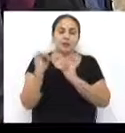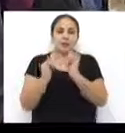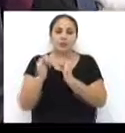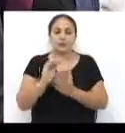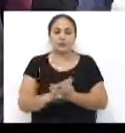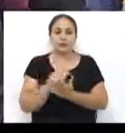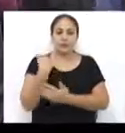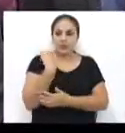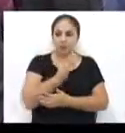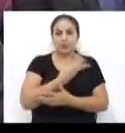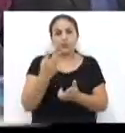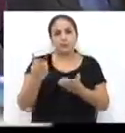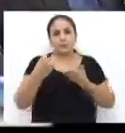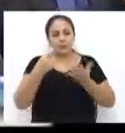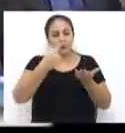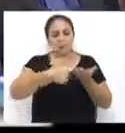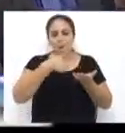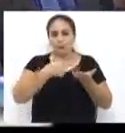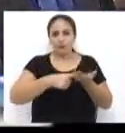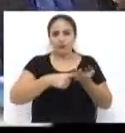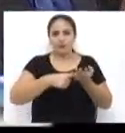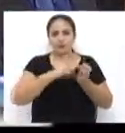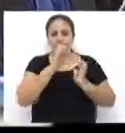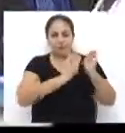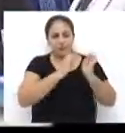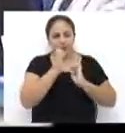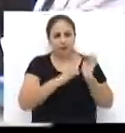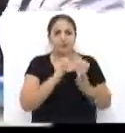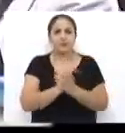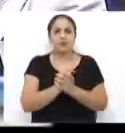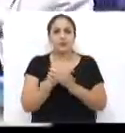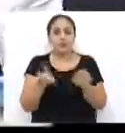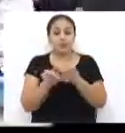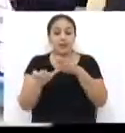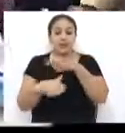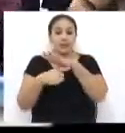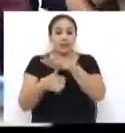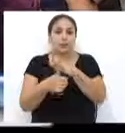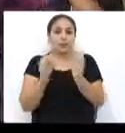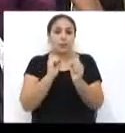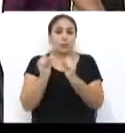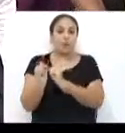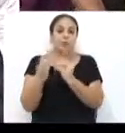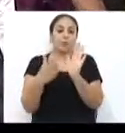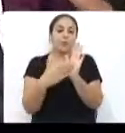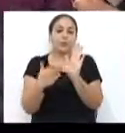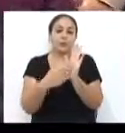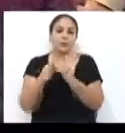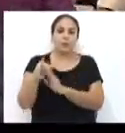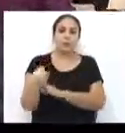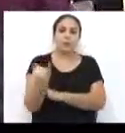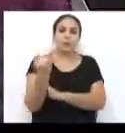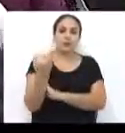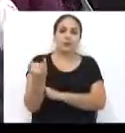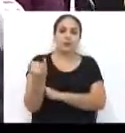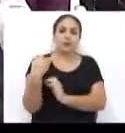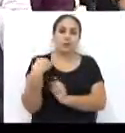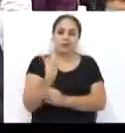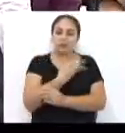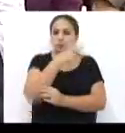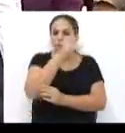gente nota esse compromisso dos empreendedores, esse compromisso dos empresários, das lideranças em poder ofertar e